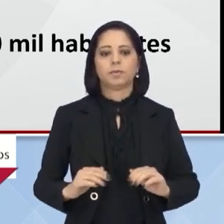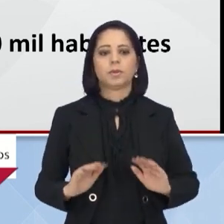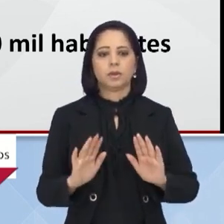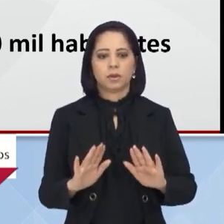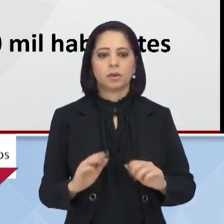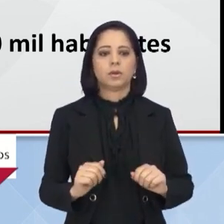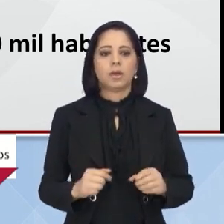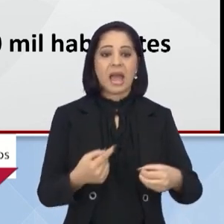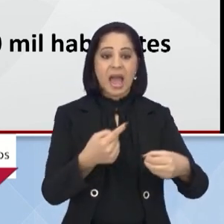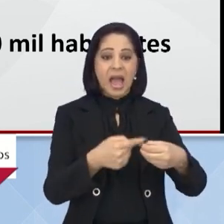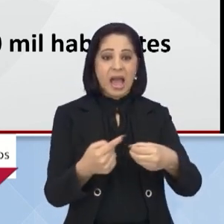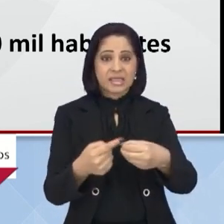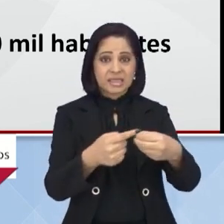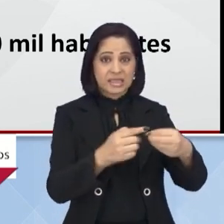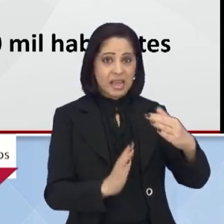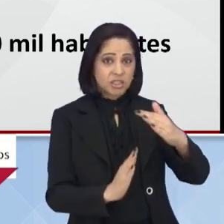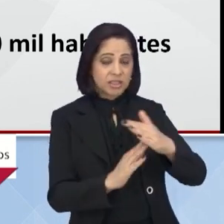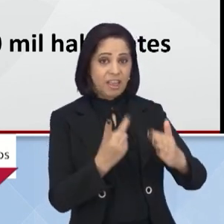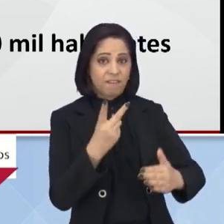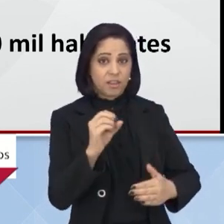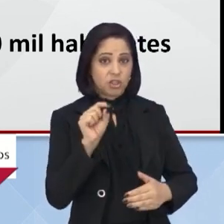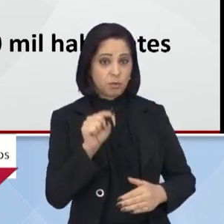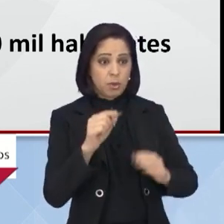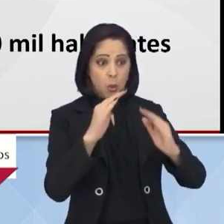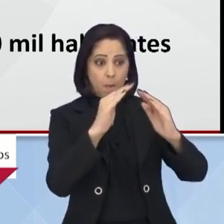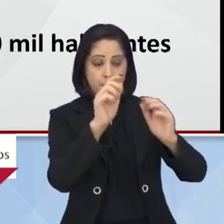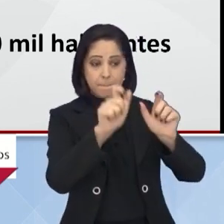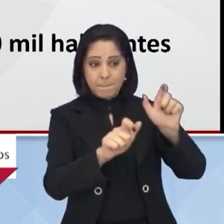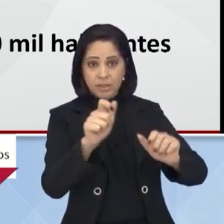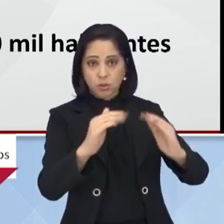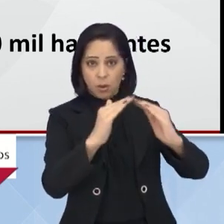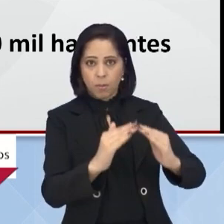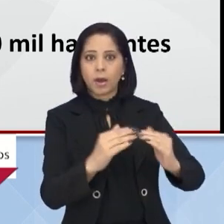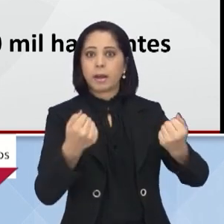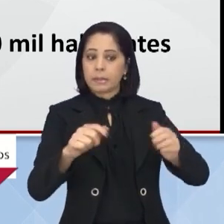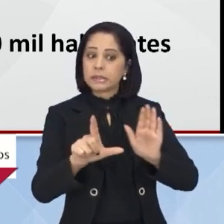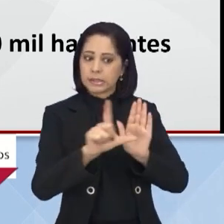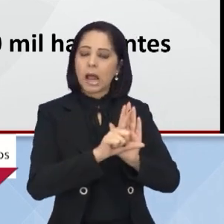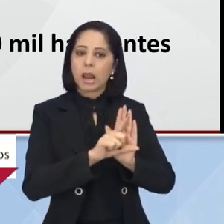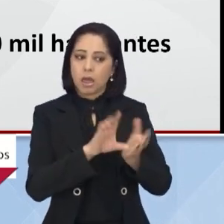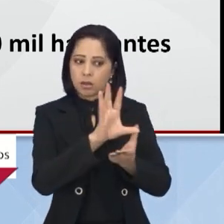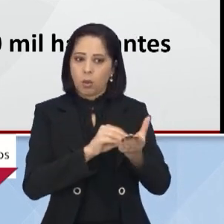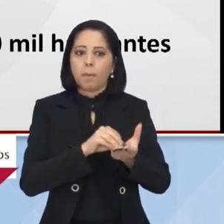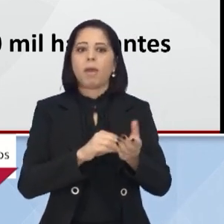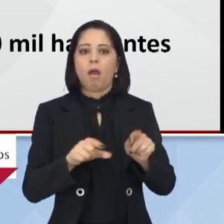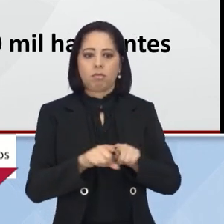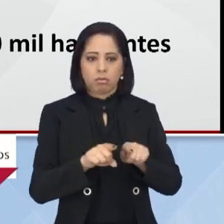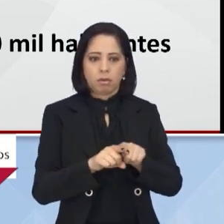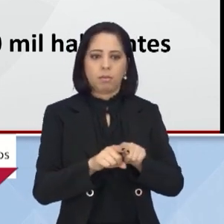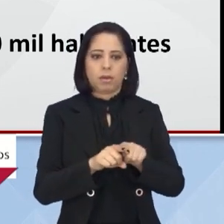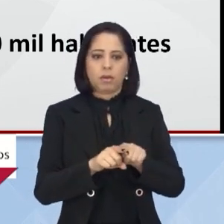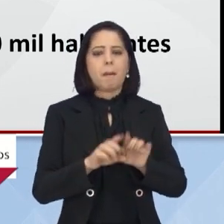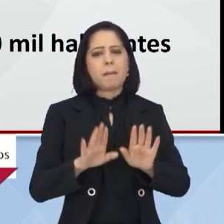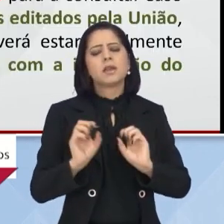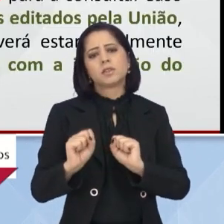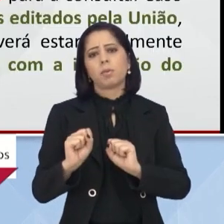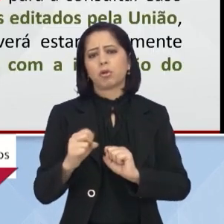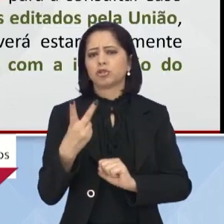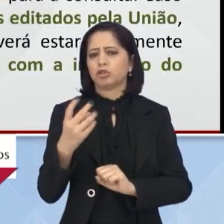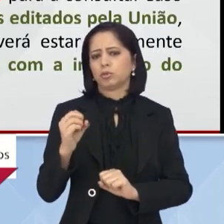municípios com até 20.000 habitantes eles devem aplicar a lei sim mas tem algumas excepcionalidades que ficaram para